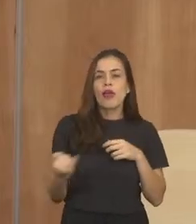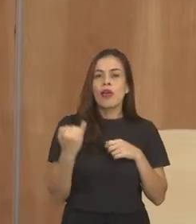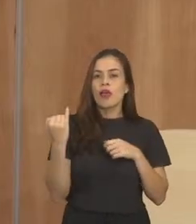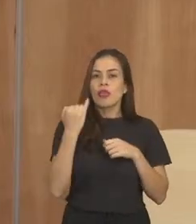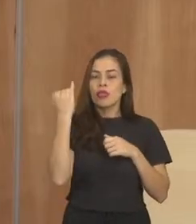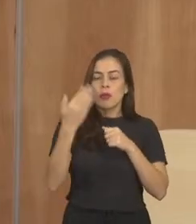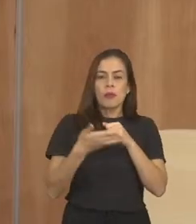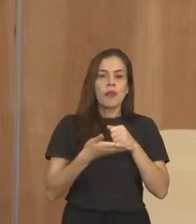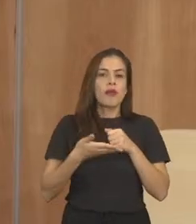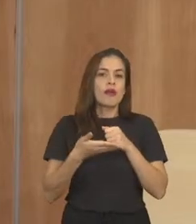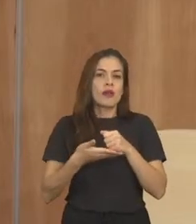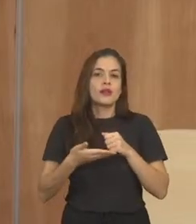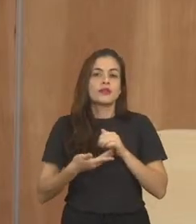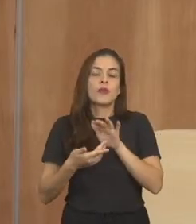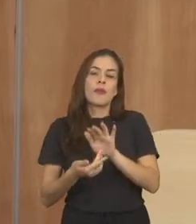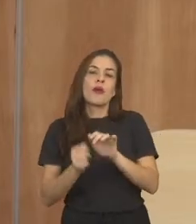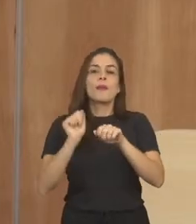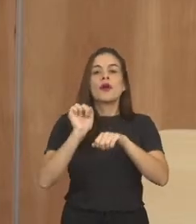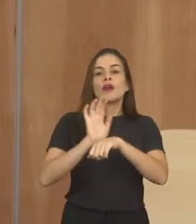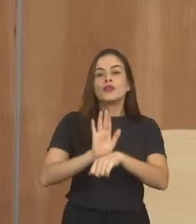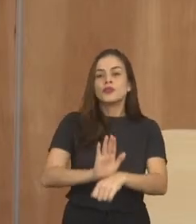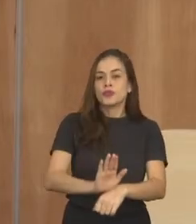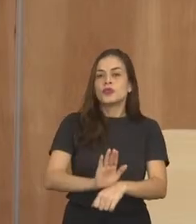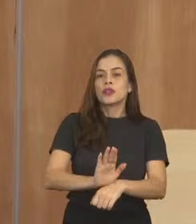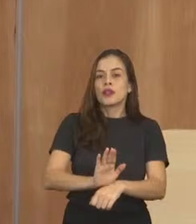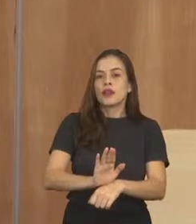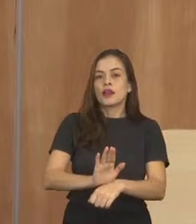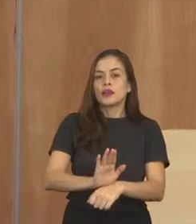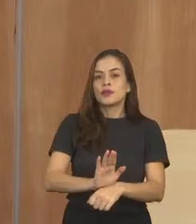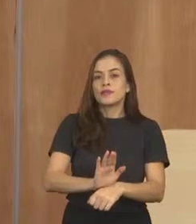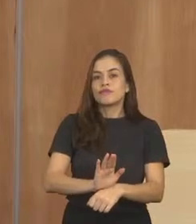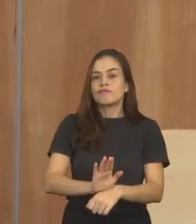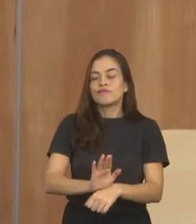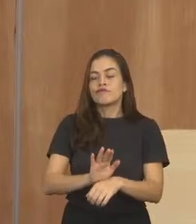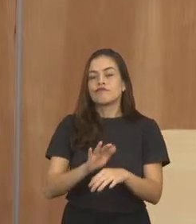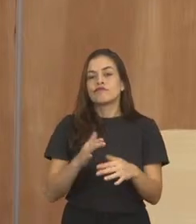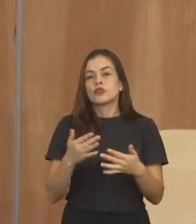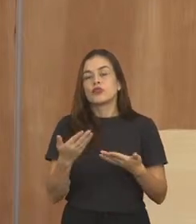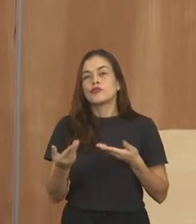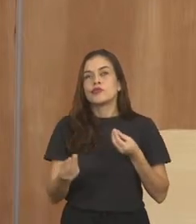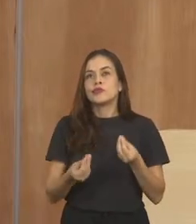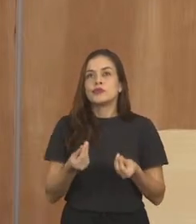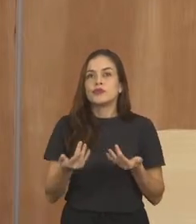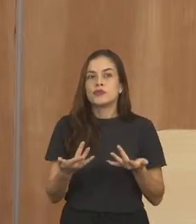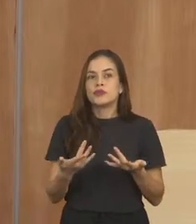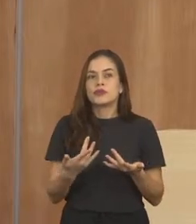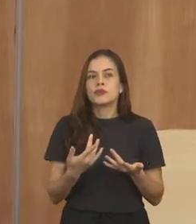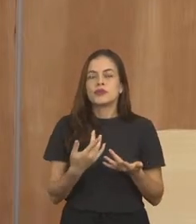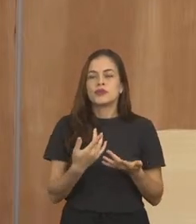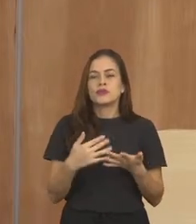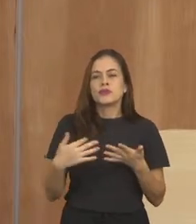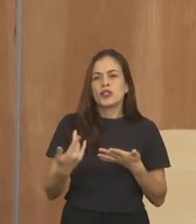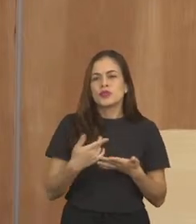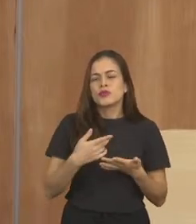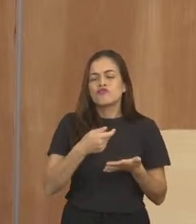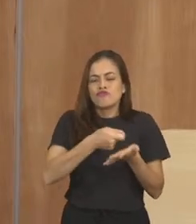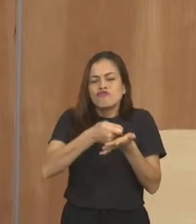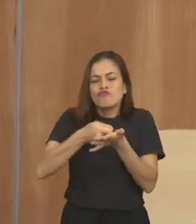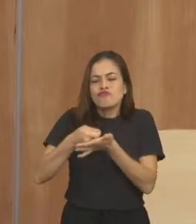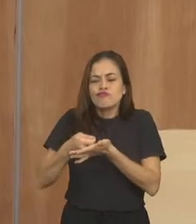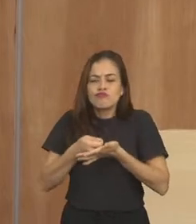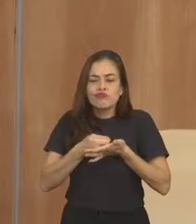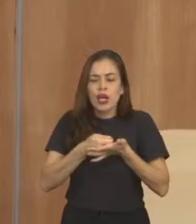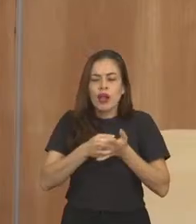você poder contribuir com a sua situação de governo, com a situação das suas obrigações